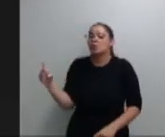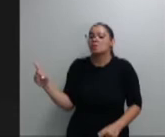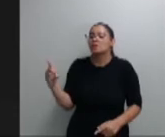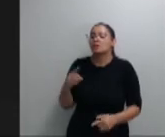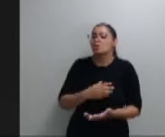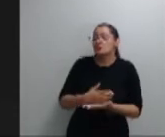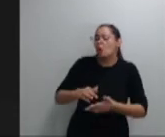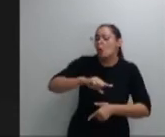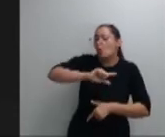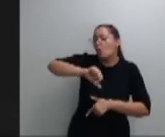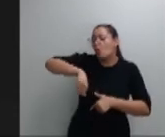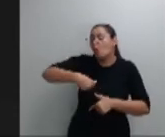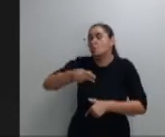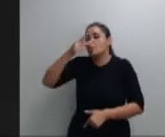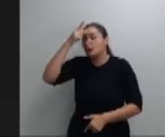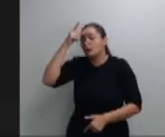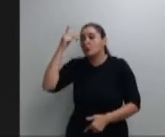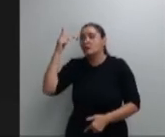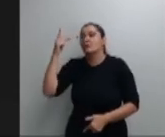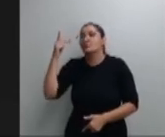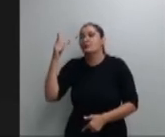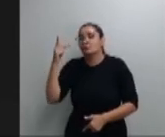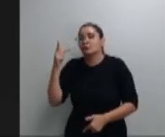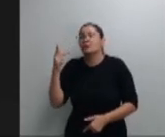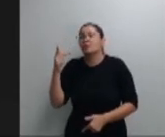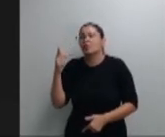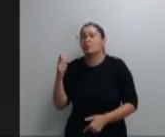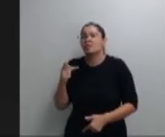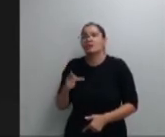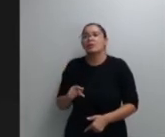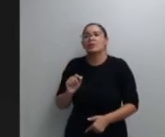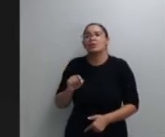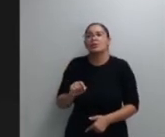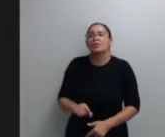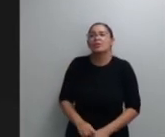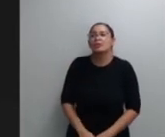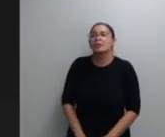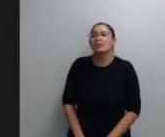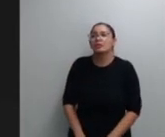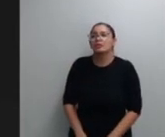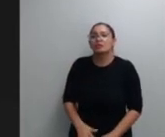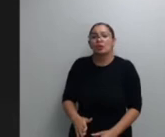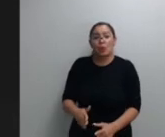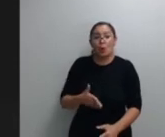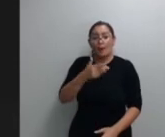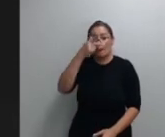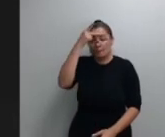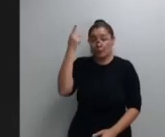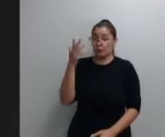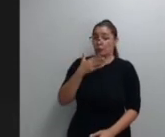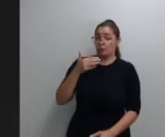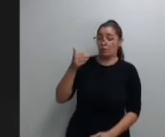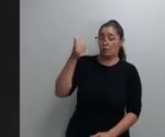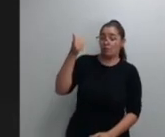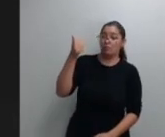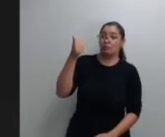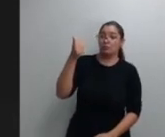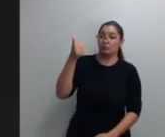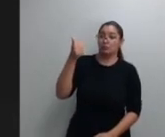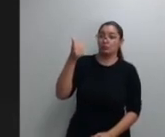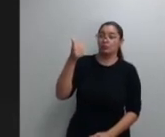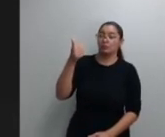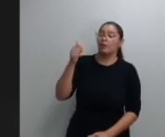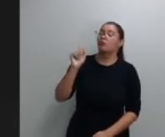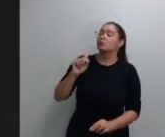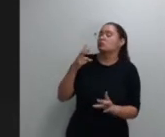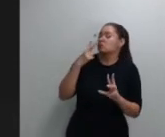que alguém obteve uma pletora de títulos e essa pletora de títulos colocou o sujeito em vantagem parece que é isso que eu estou entendendo eu